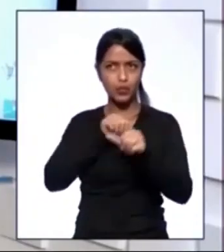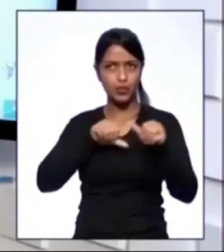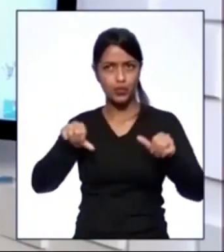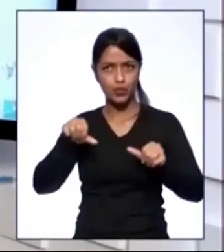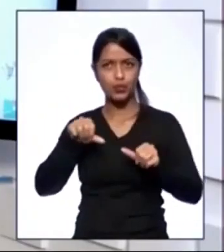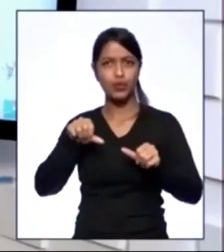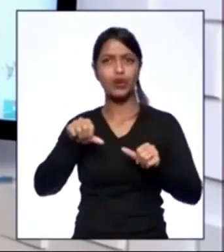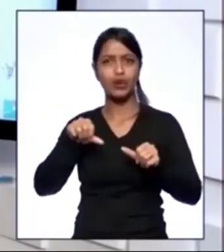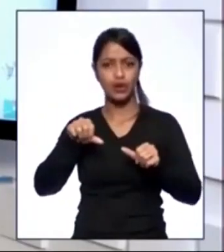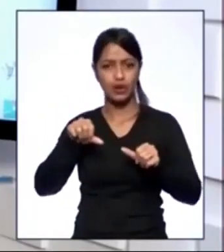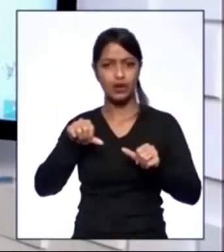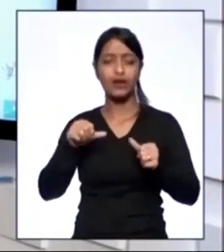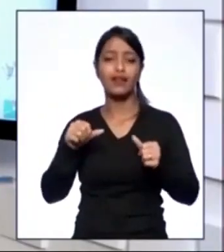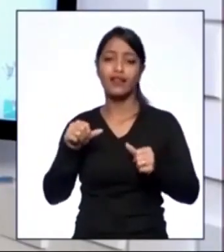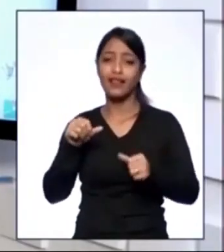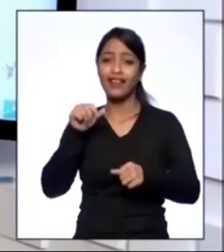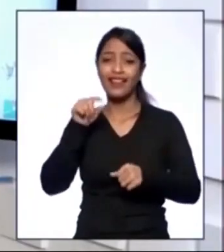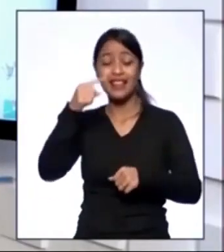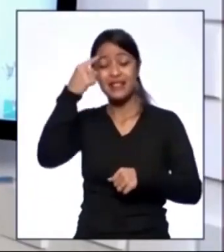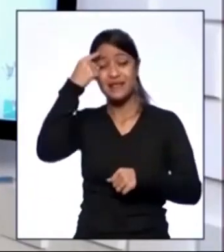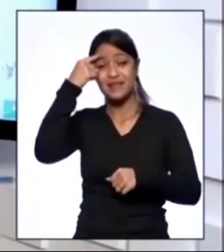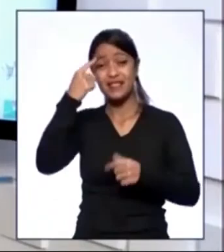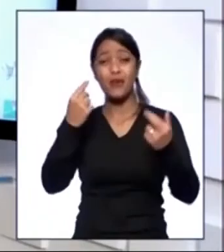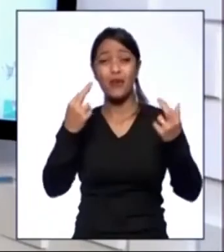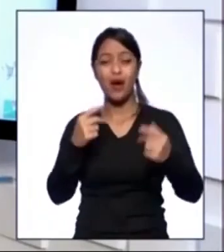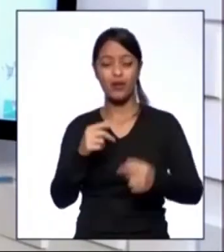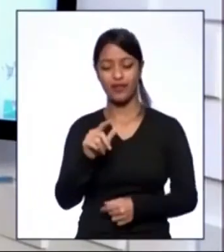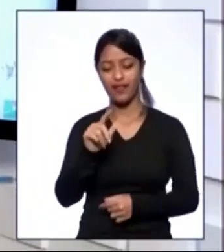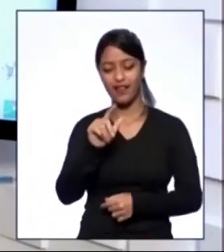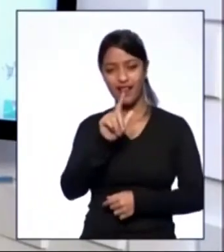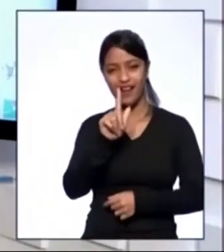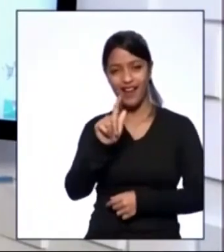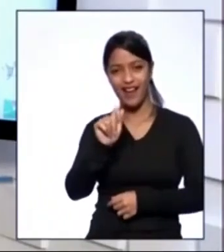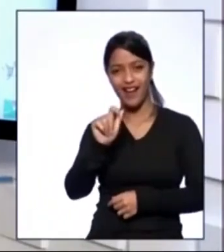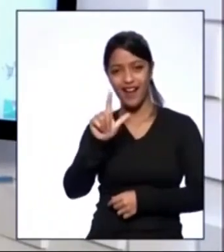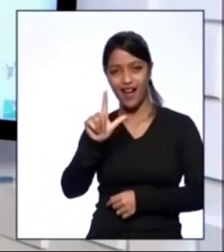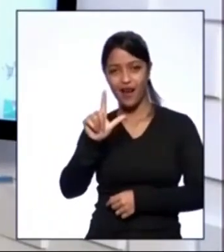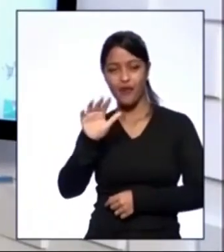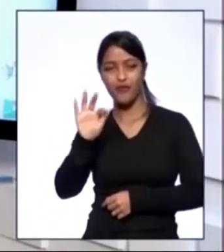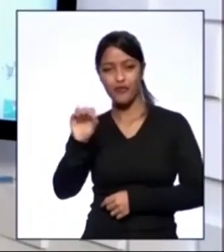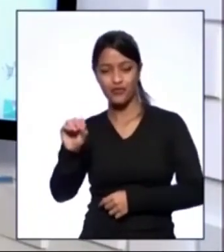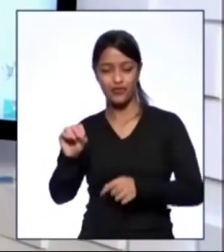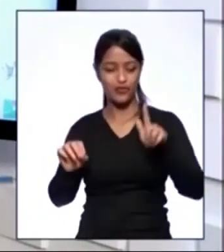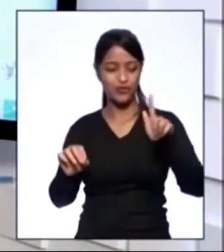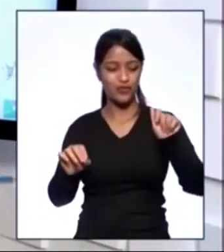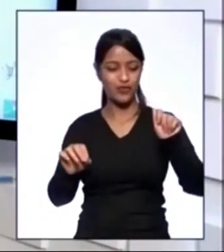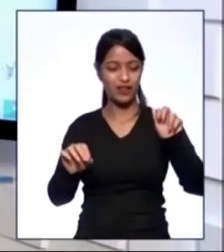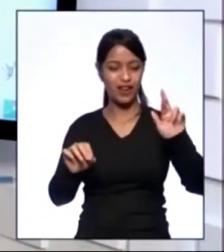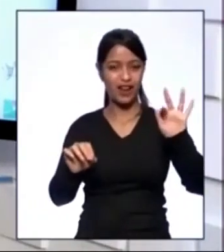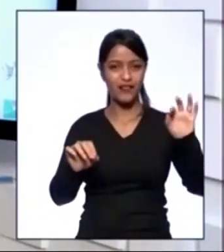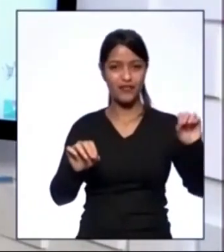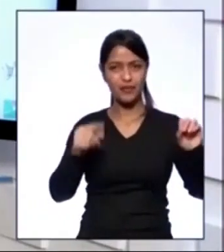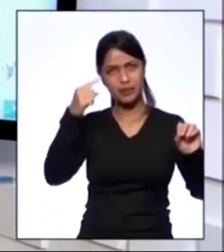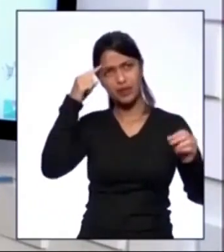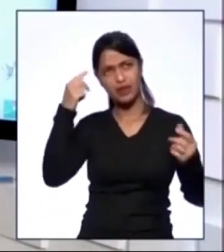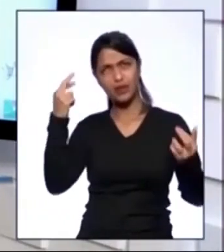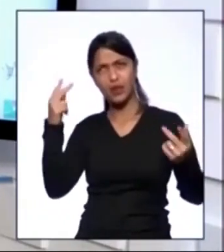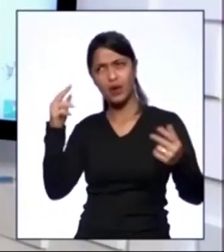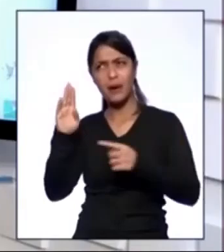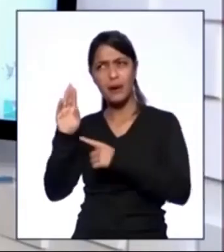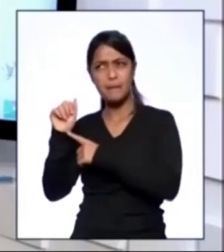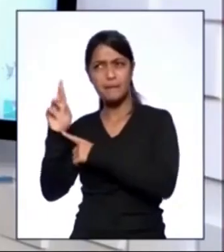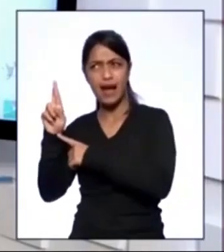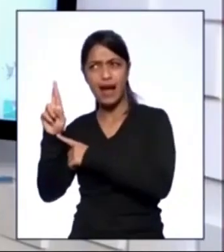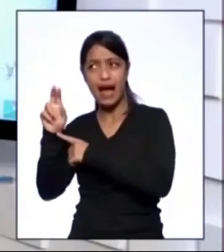o mesmo ajuste que ele faz com garfo, galfo. Por isso, quando ele vai falar garfo, ele fala, não, peraí, se não era